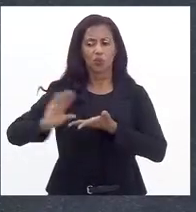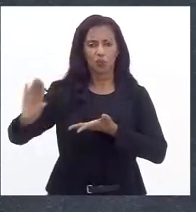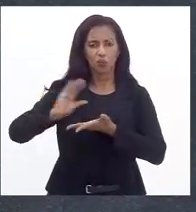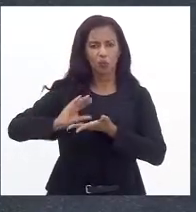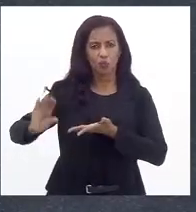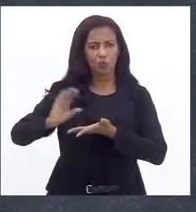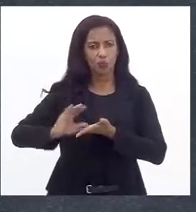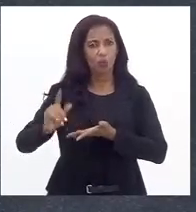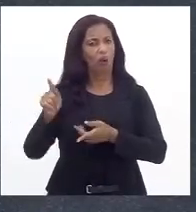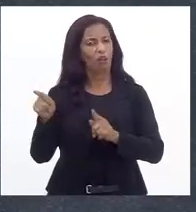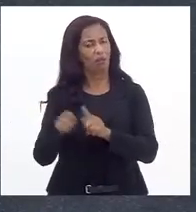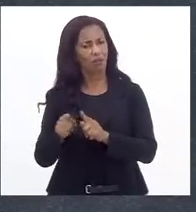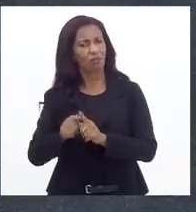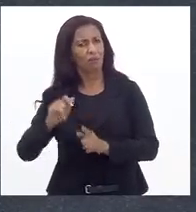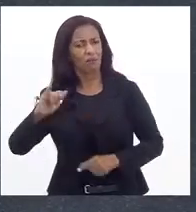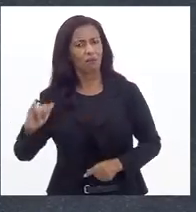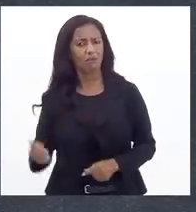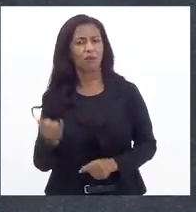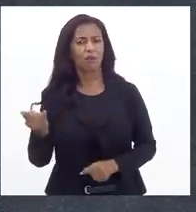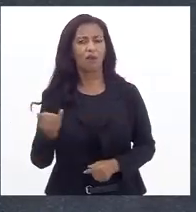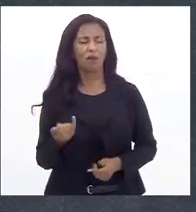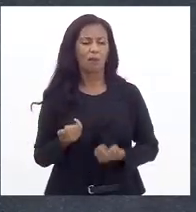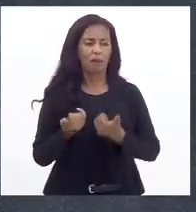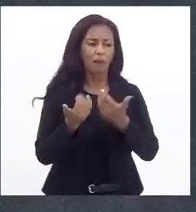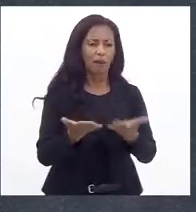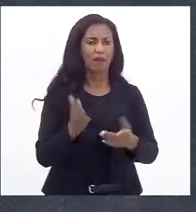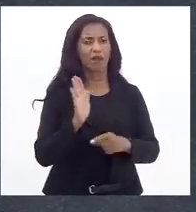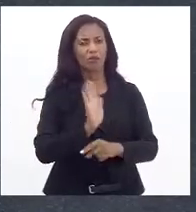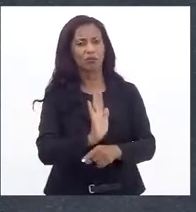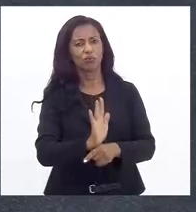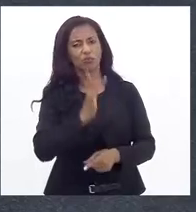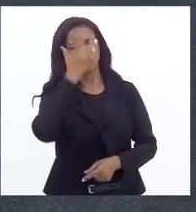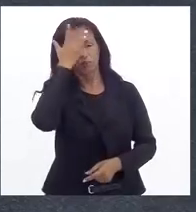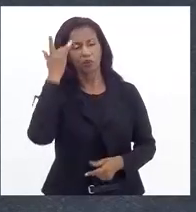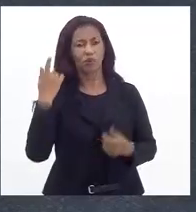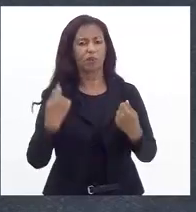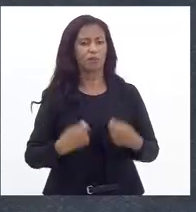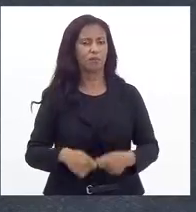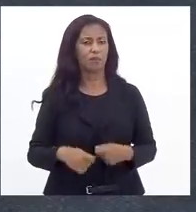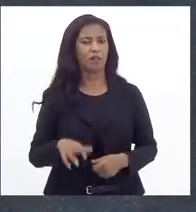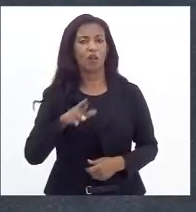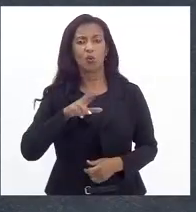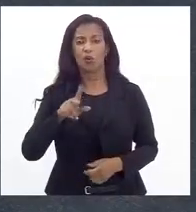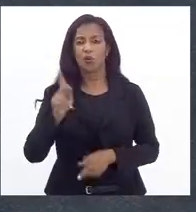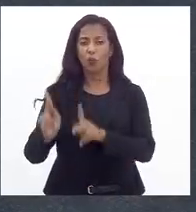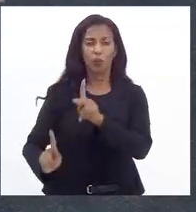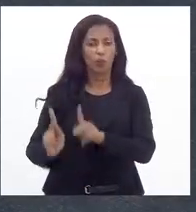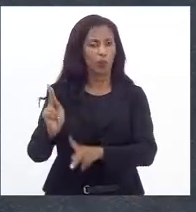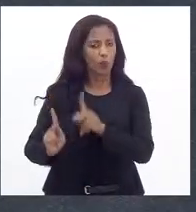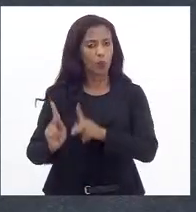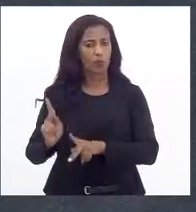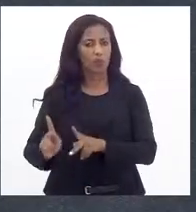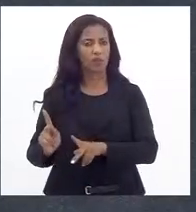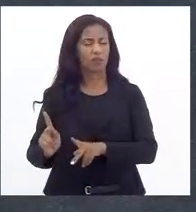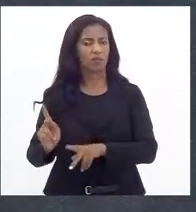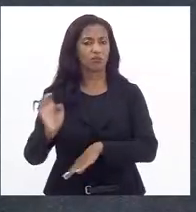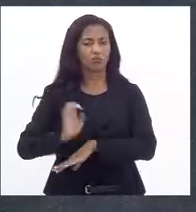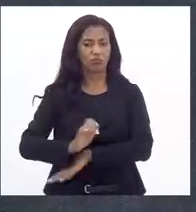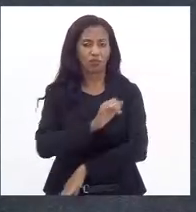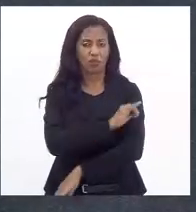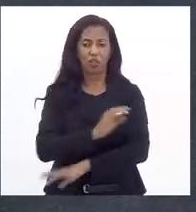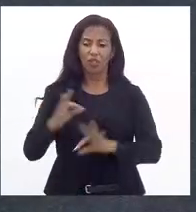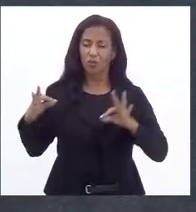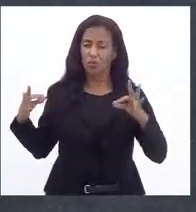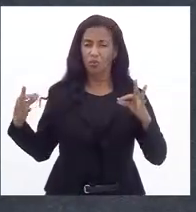Assembleia legislativo é também utilizado para dar um para aquelas pessoas que mais precisam porque elas a população da cidade de Janeiro é